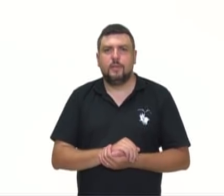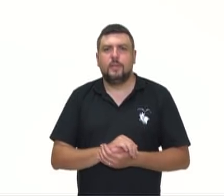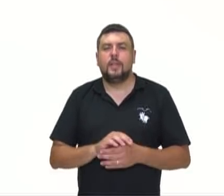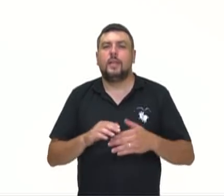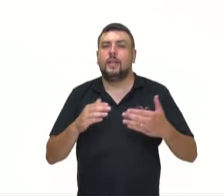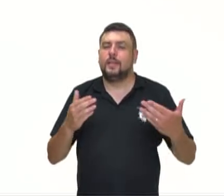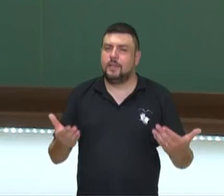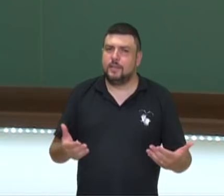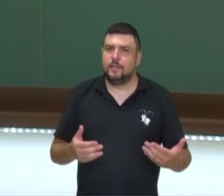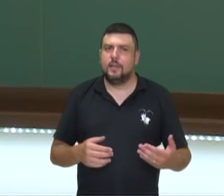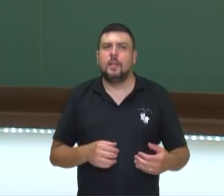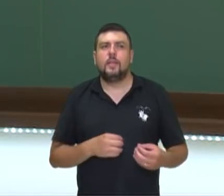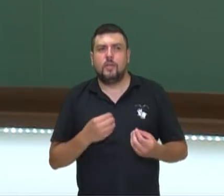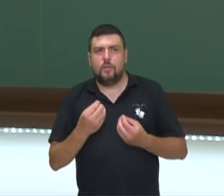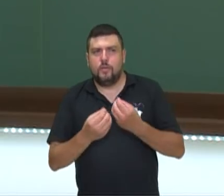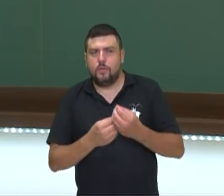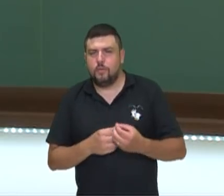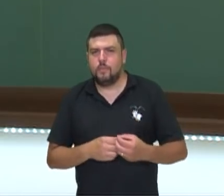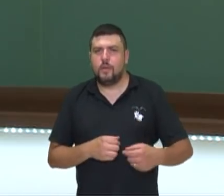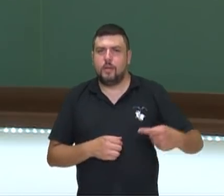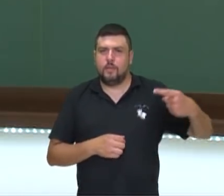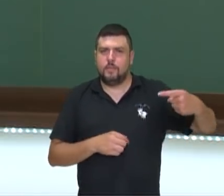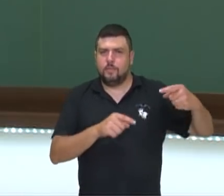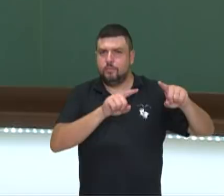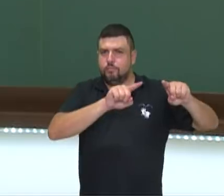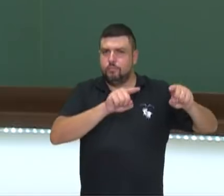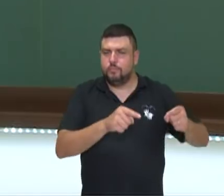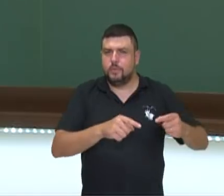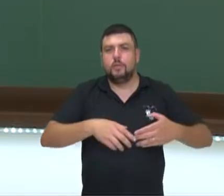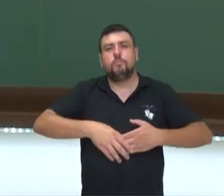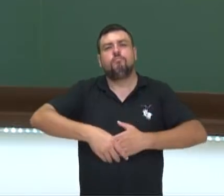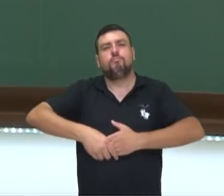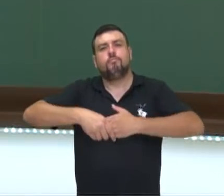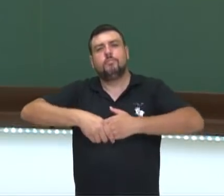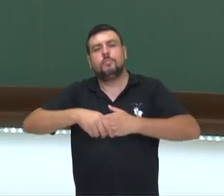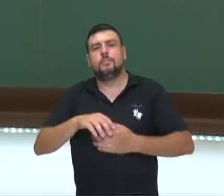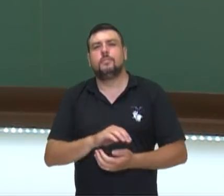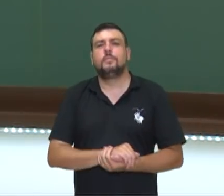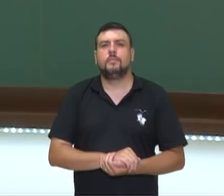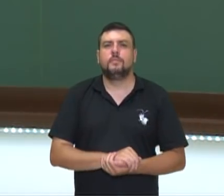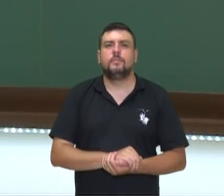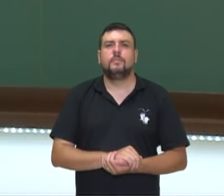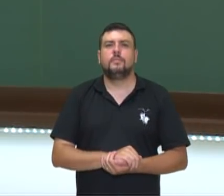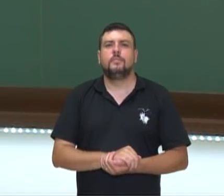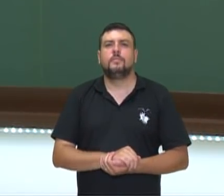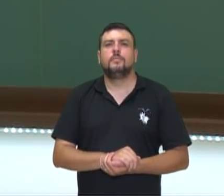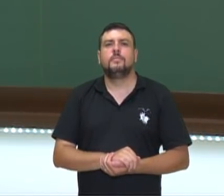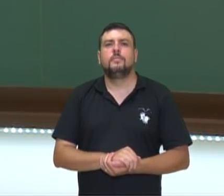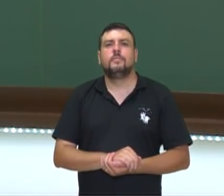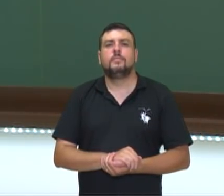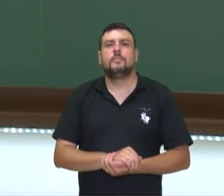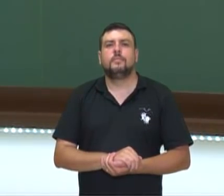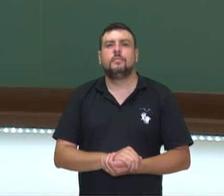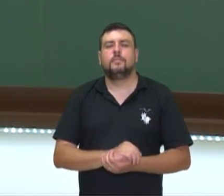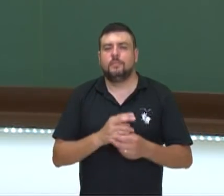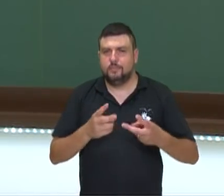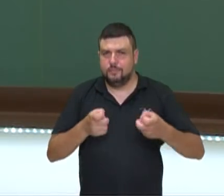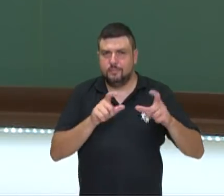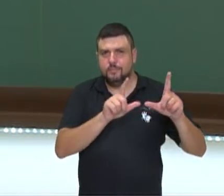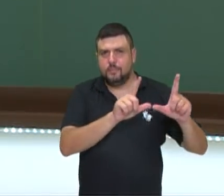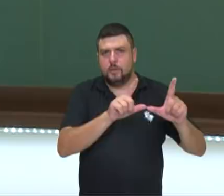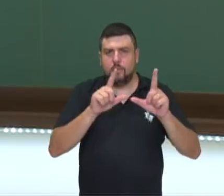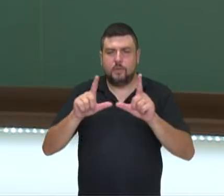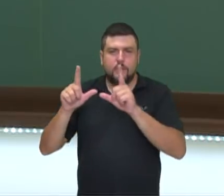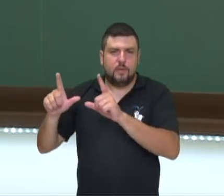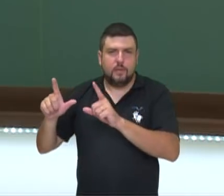que é a certa, cumprimentando o Snoopy. Ó, hi Snoopy, hello, hi Snoopy. Então estão